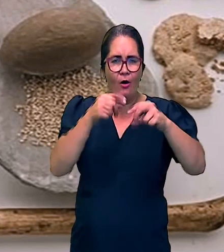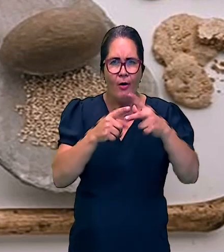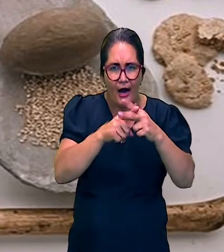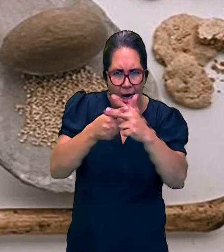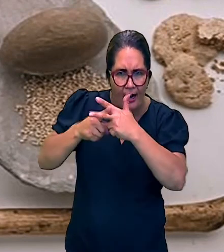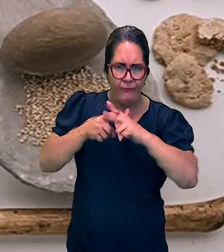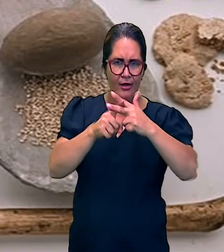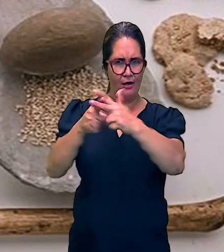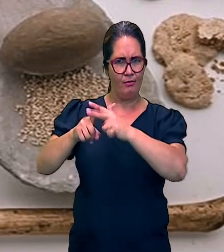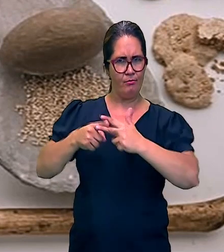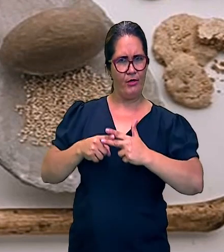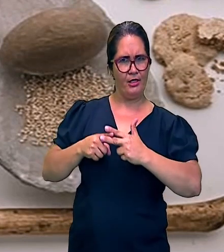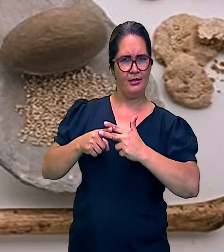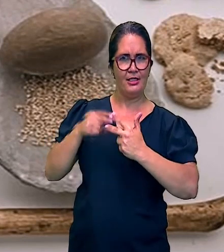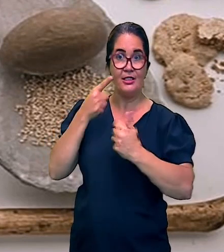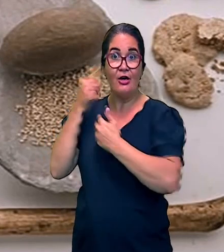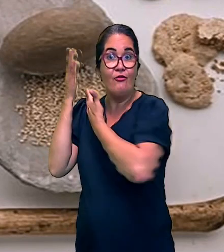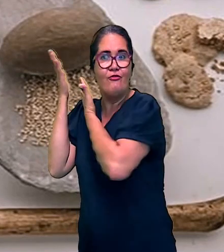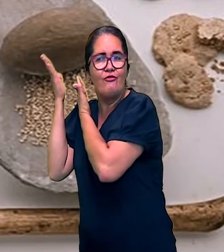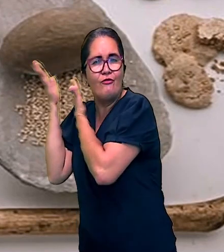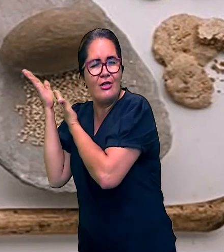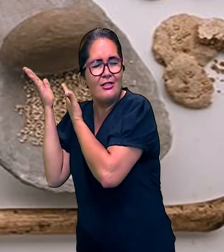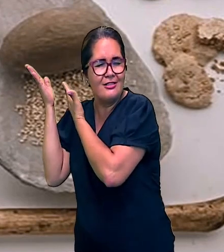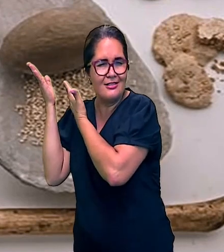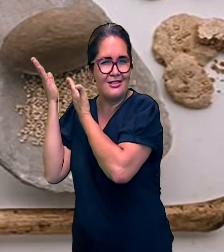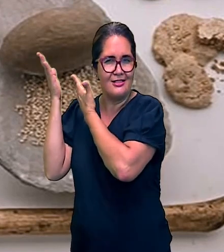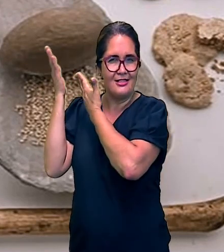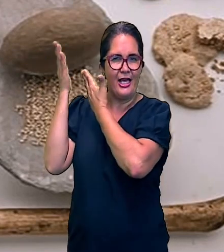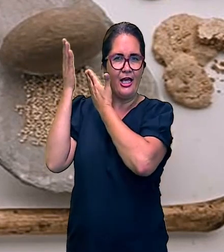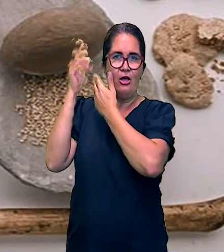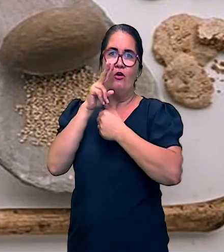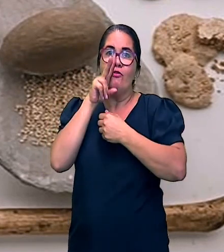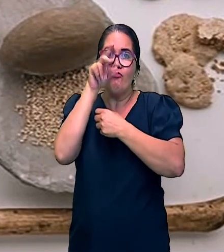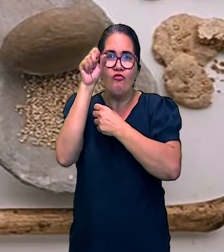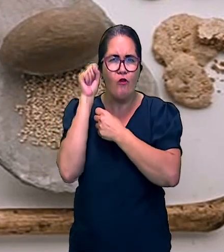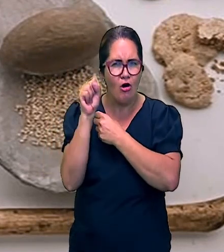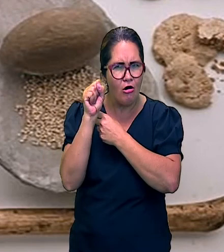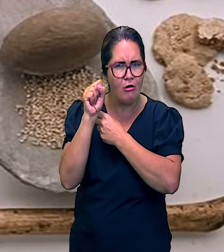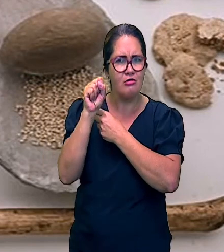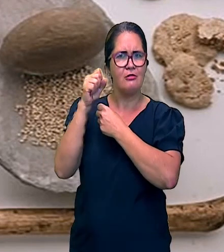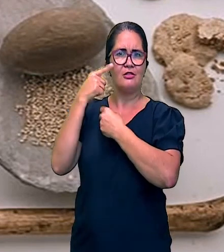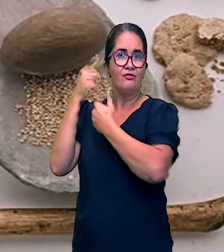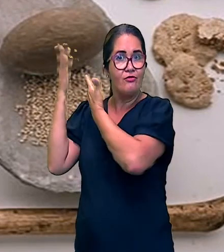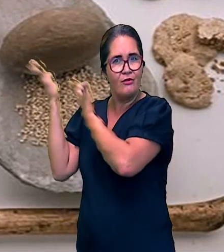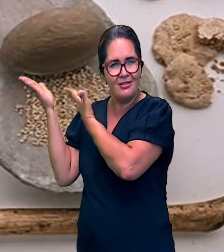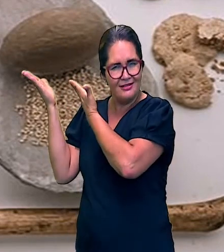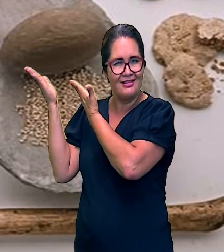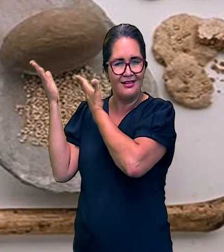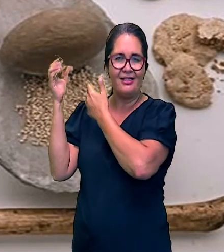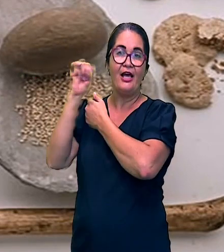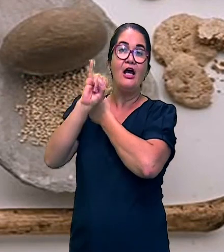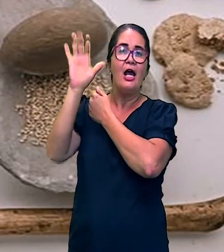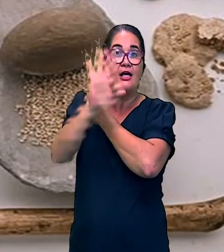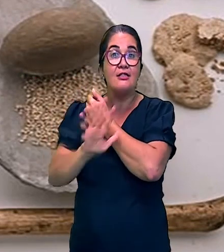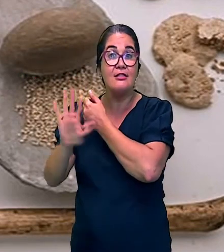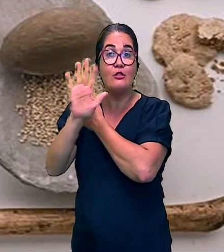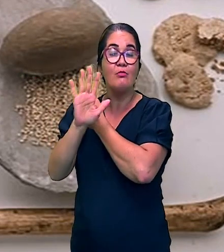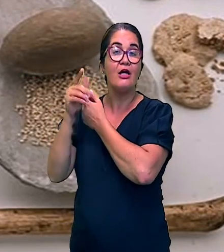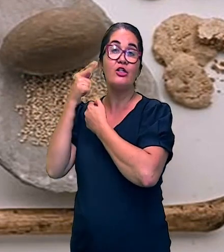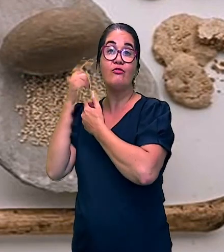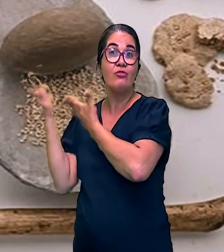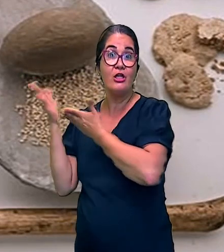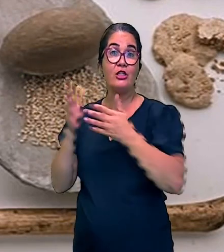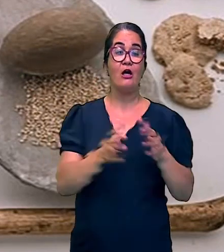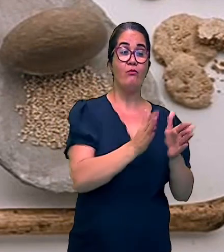e criar novos tipos de utensílios e ferramentas. Aqui nas imagens nós podemos ver todos esses períodos.